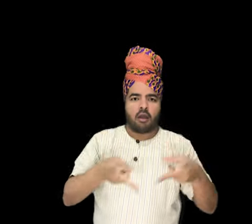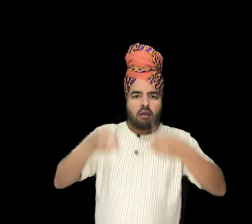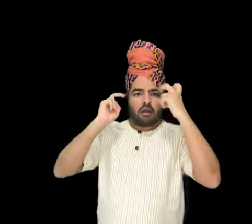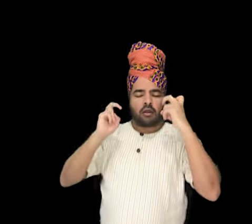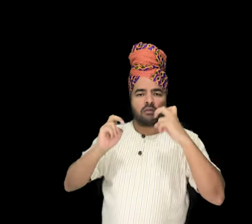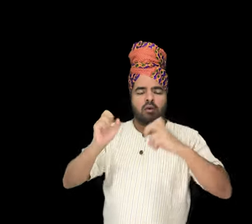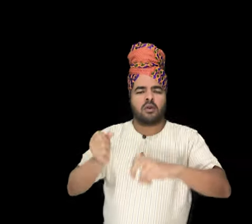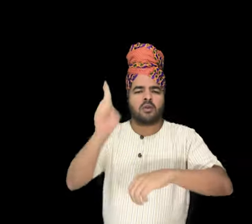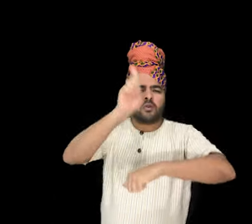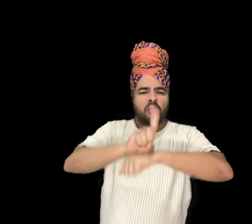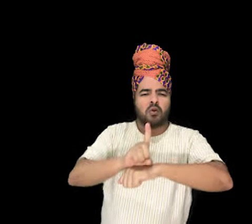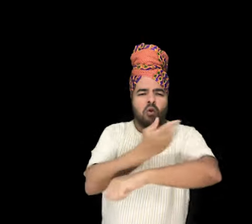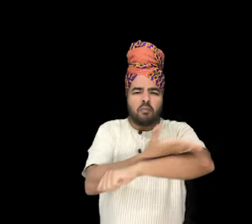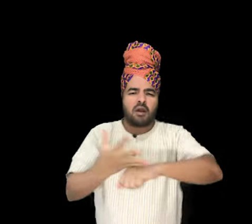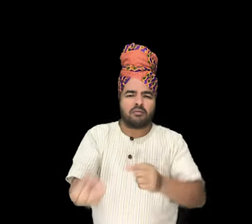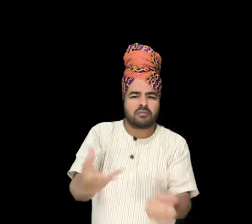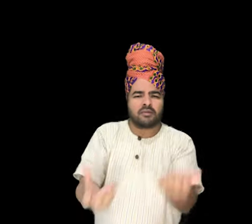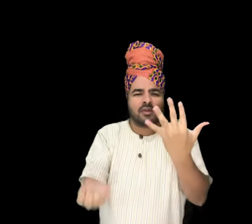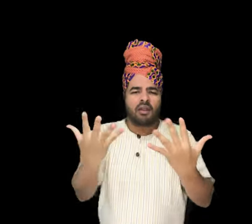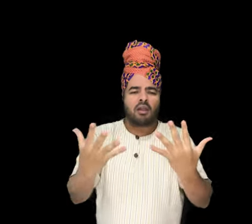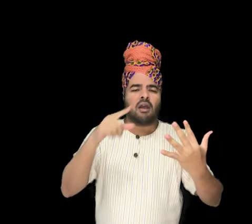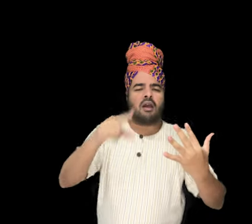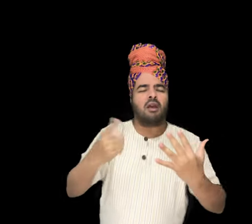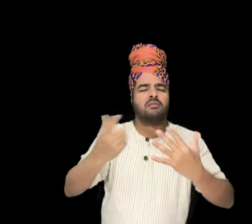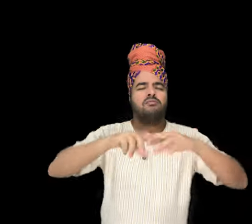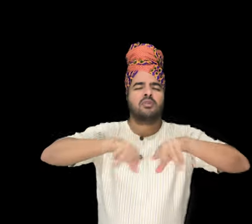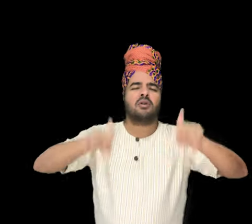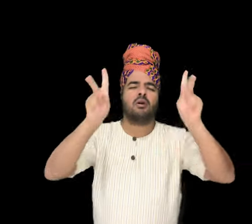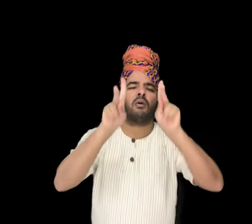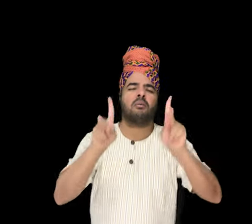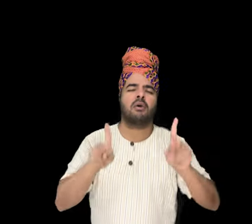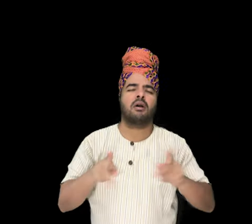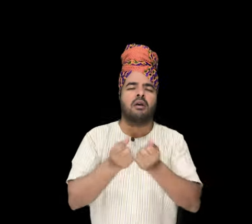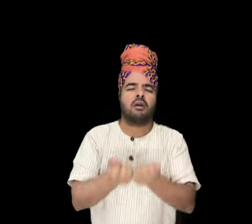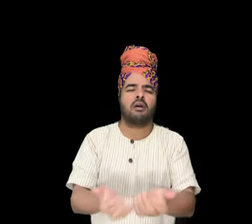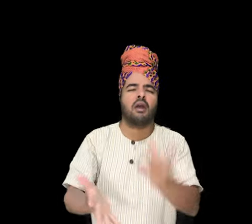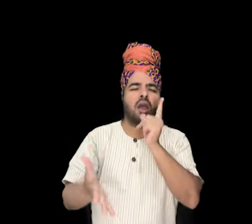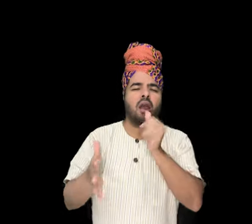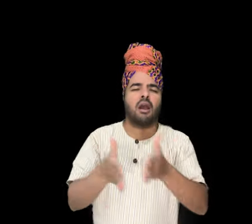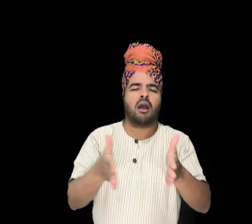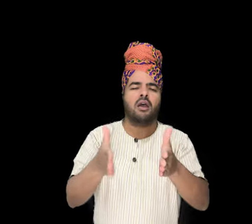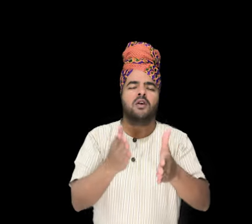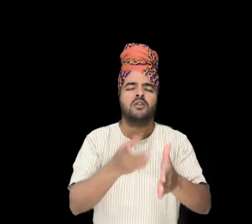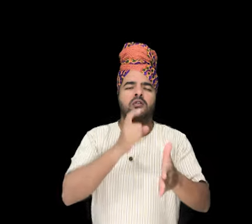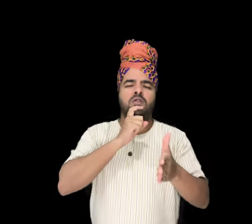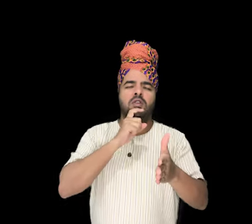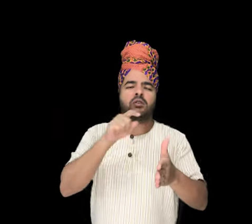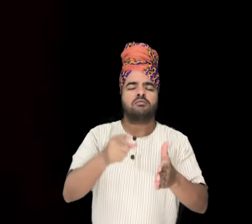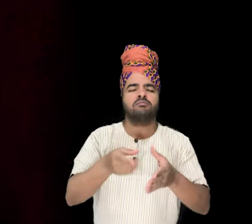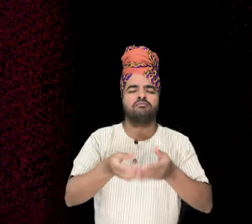obatalá a obatalá apaziguar as almas e a água esfriar a